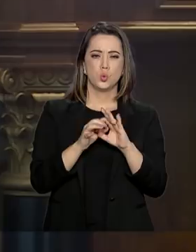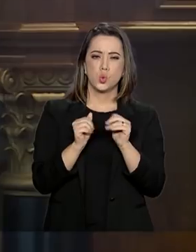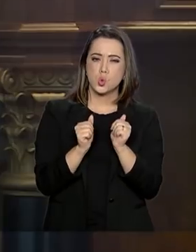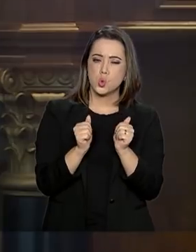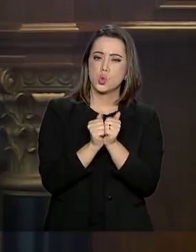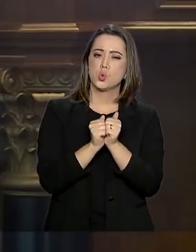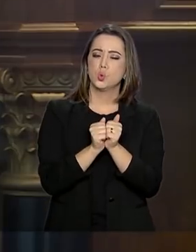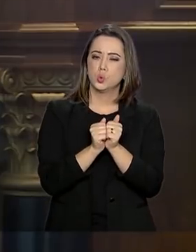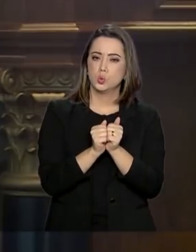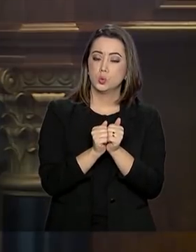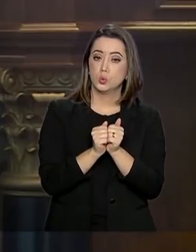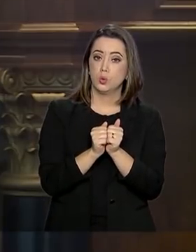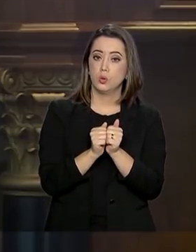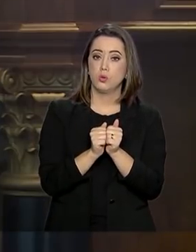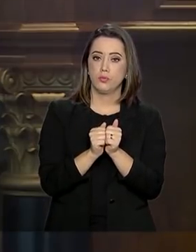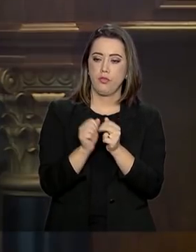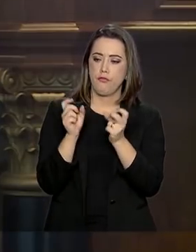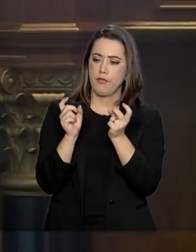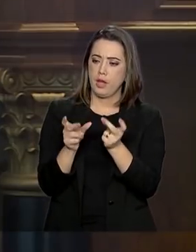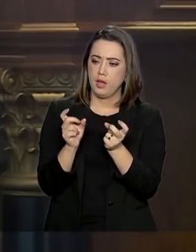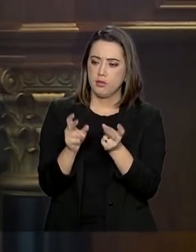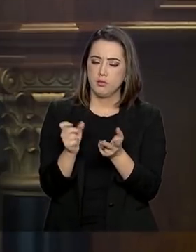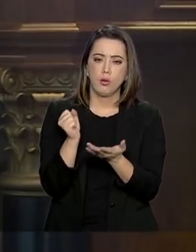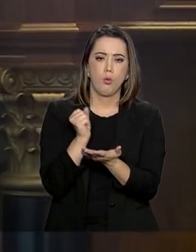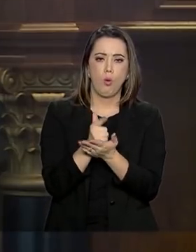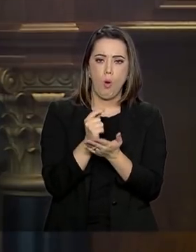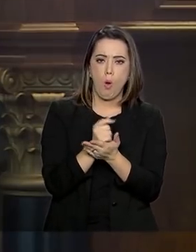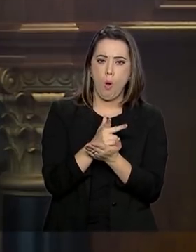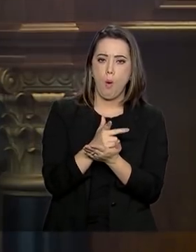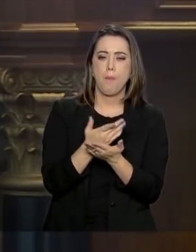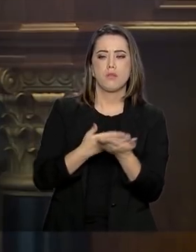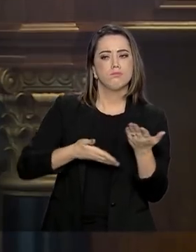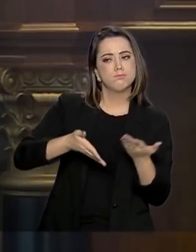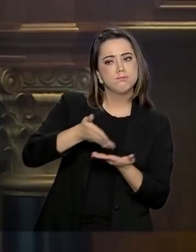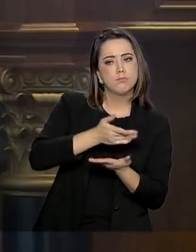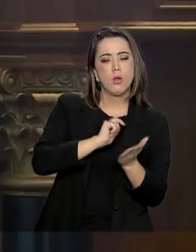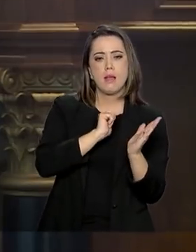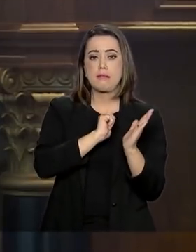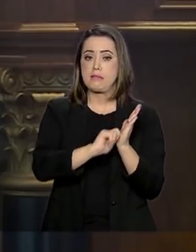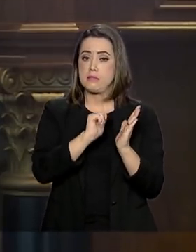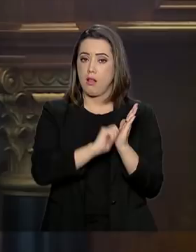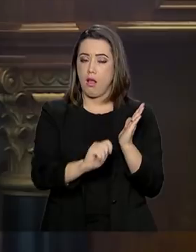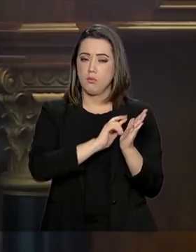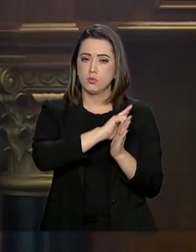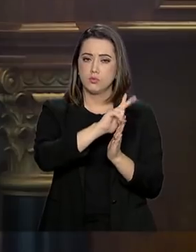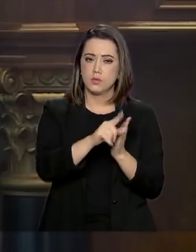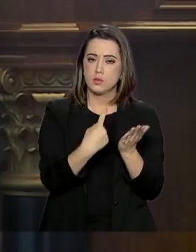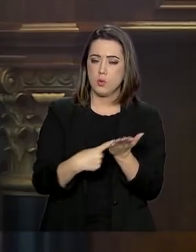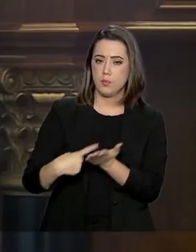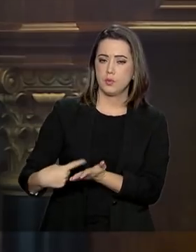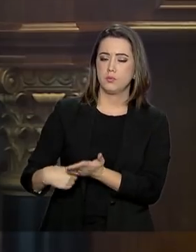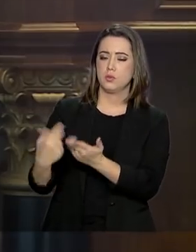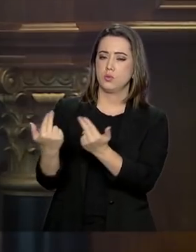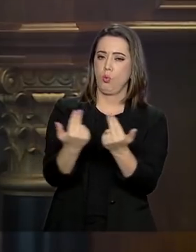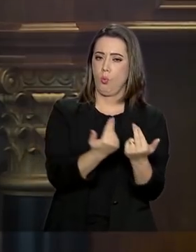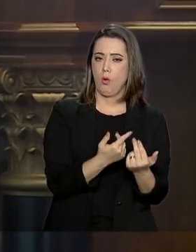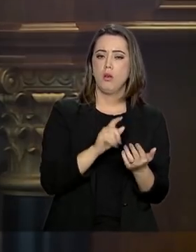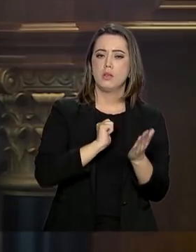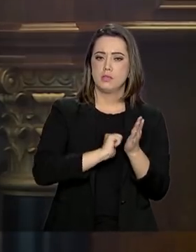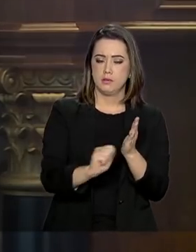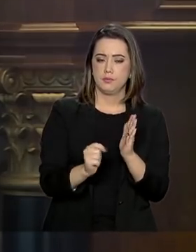fazermos comércio, assinarmos, quem sabe, muitos acordos. Como assinamos,